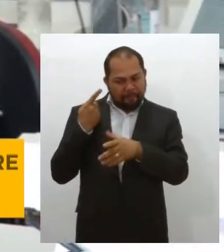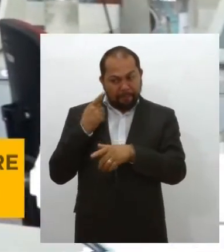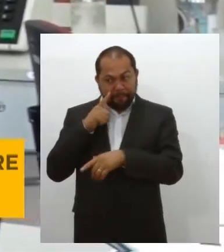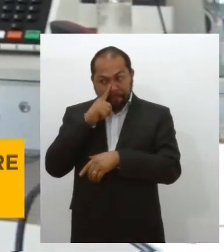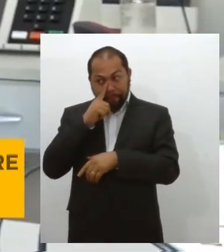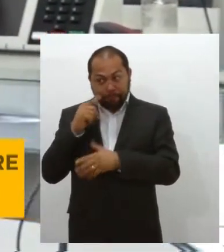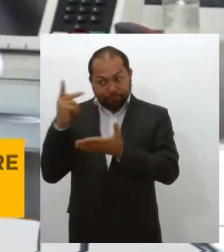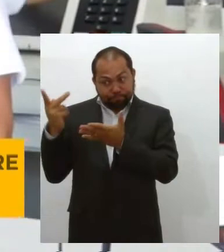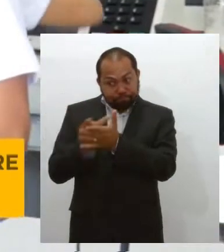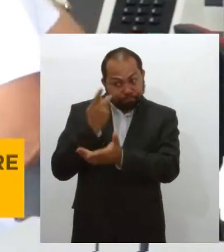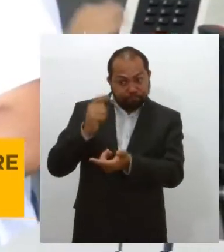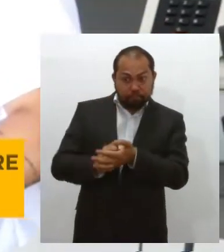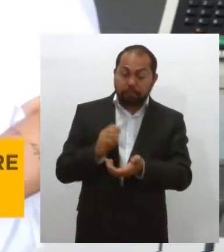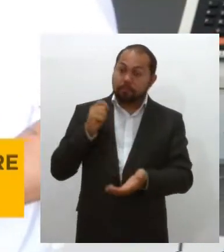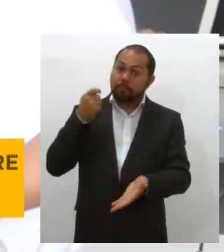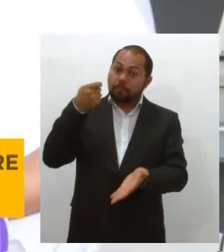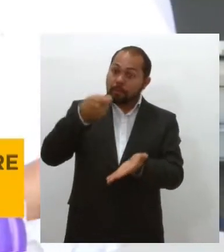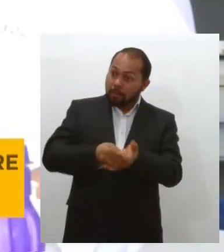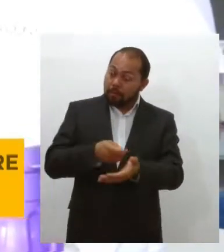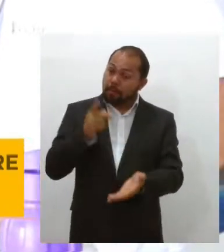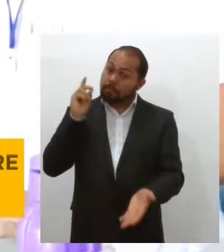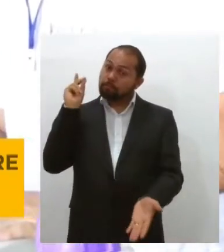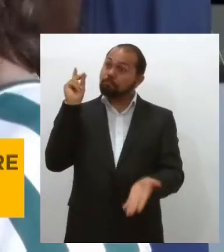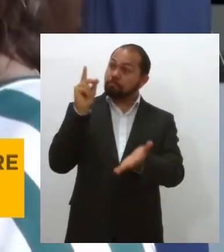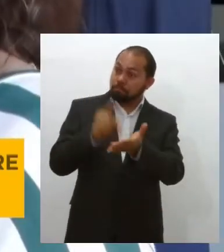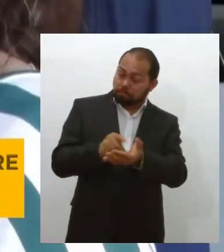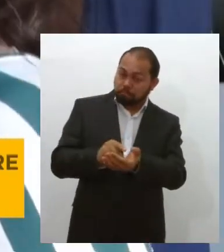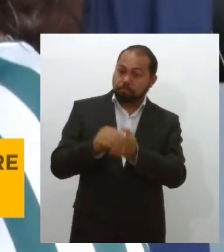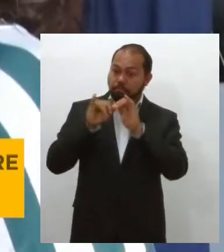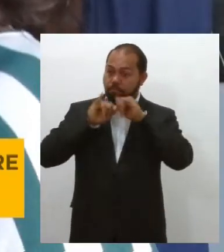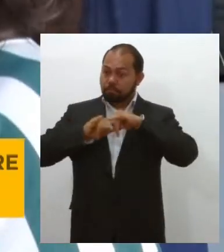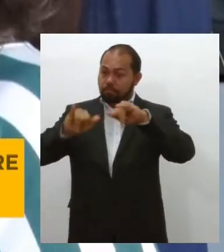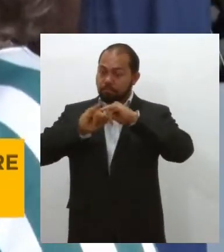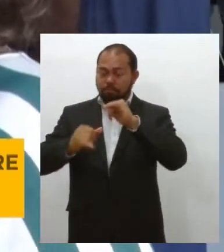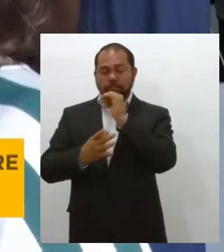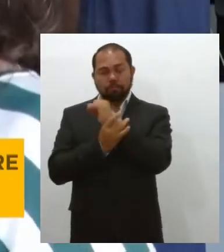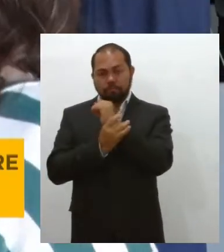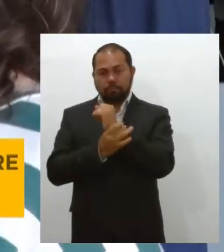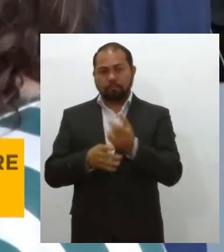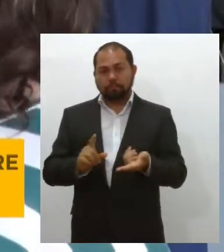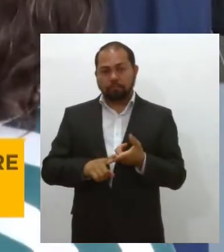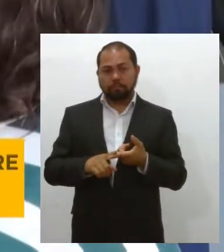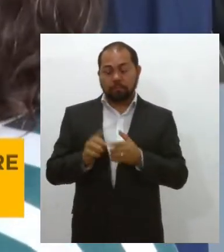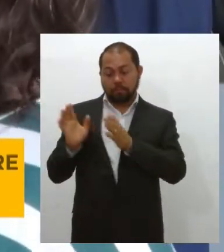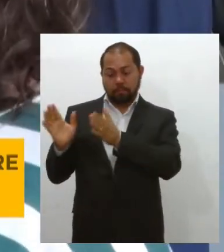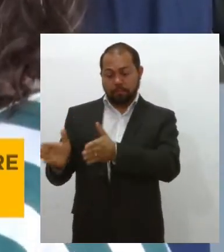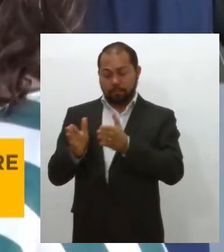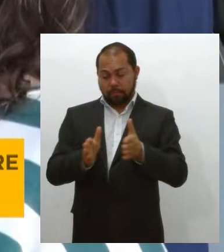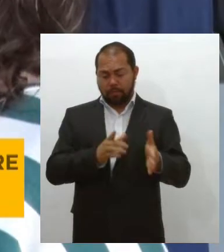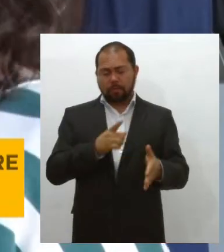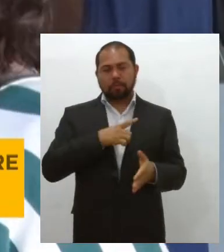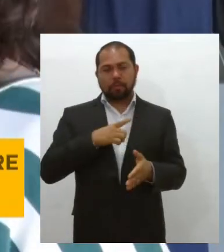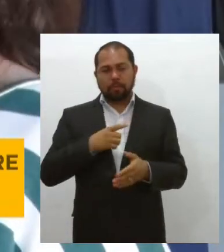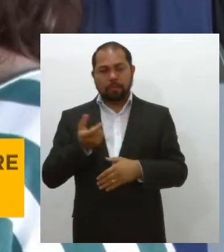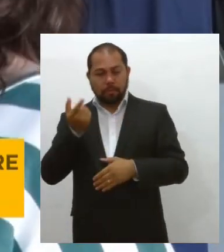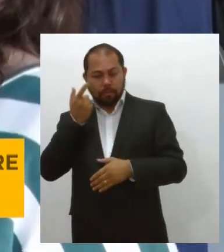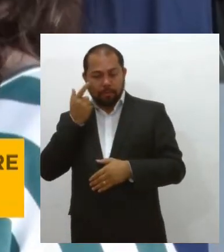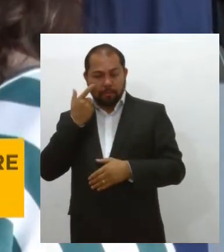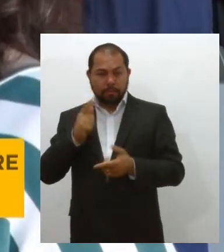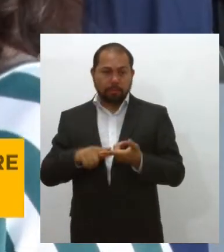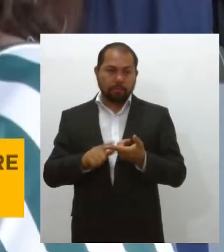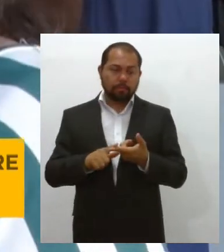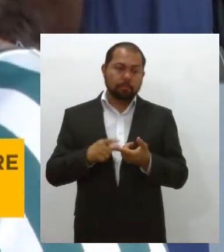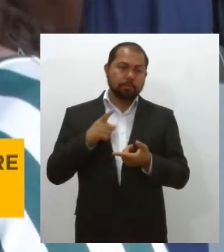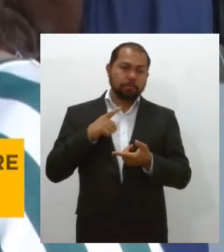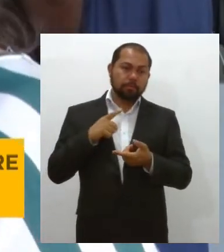e garantir a segurança das informações. Então, cada etapa dessa, existe uma conferência. Então, nós fazemos